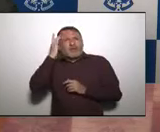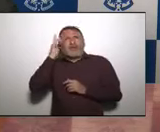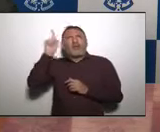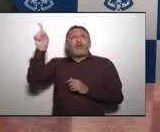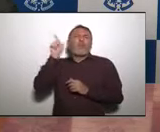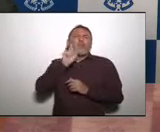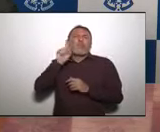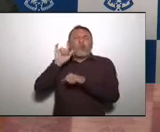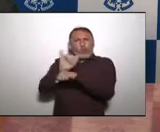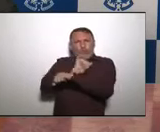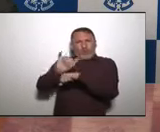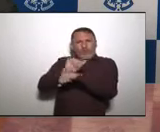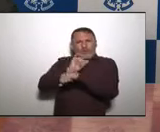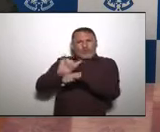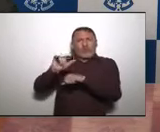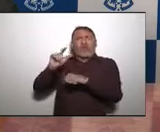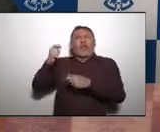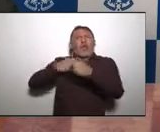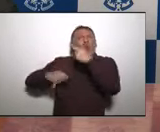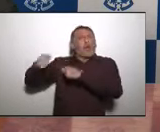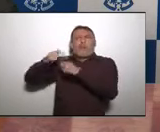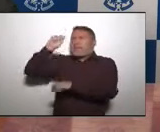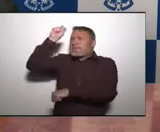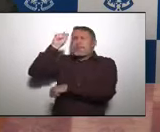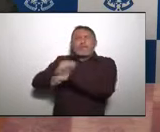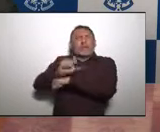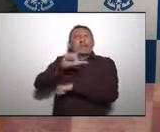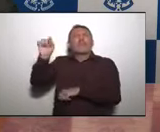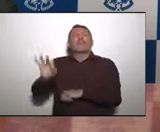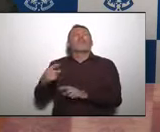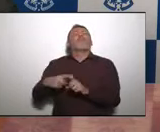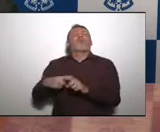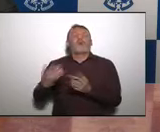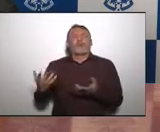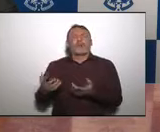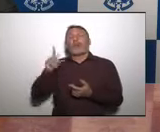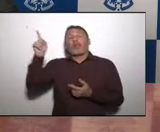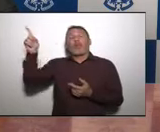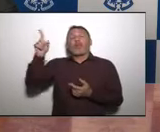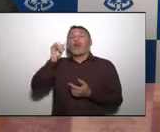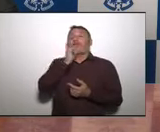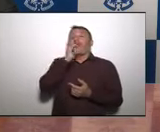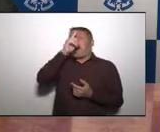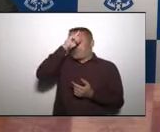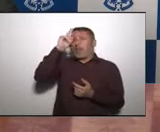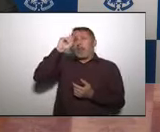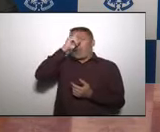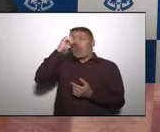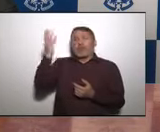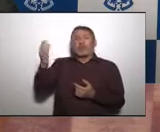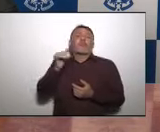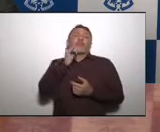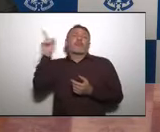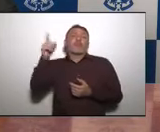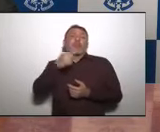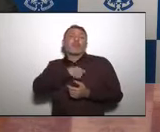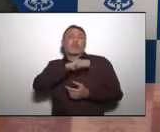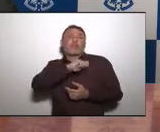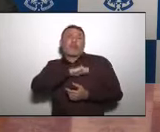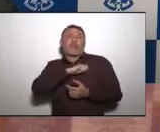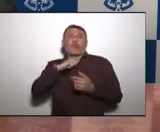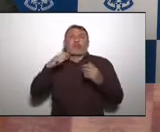fechou toda a sua atividade econômica? Por quê? A cidade de Milão, as grandes cidades turísticas da Espanha, as